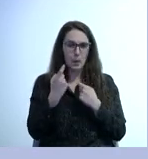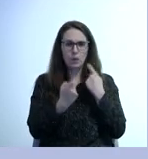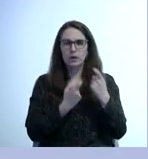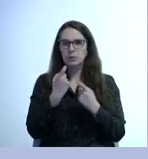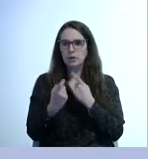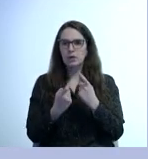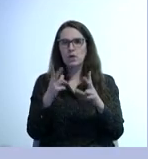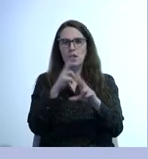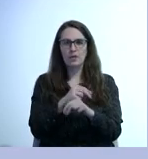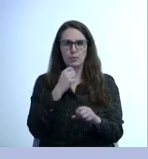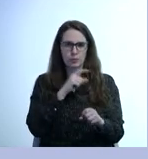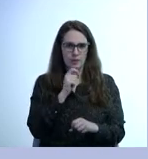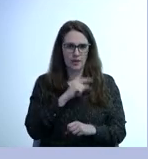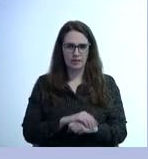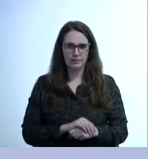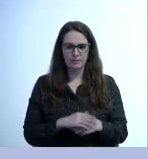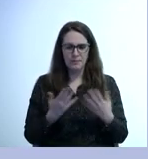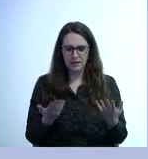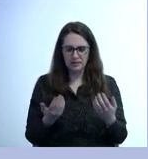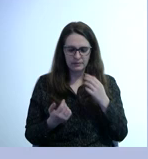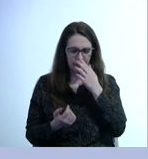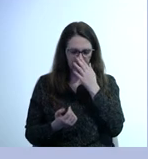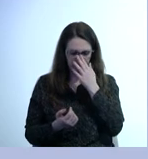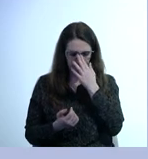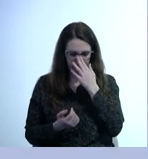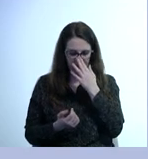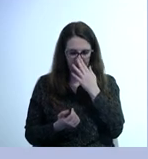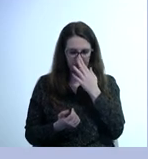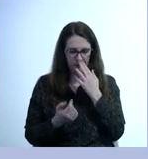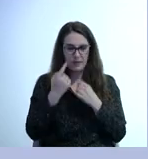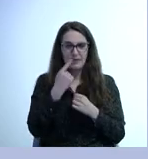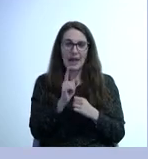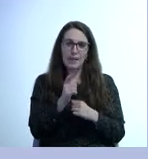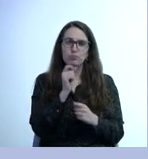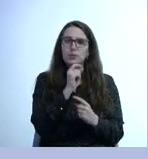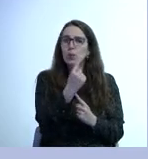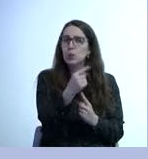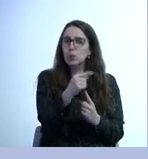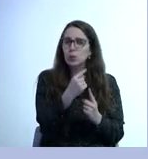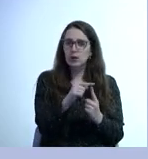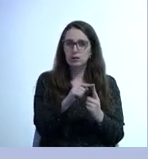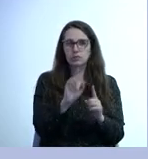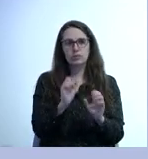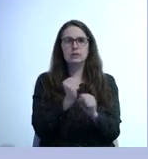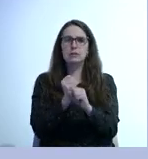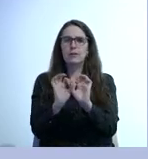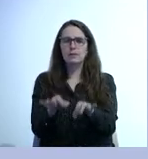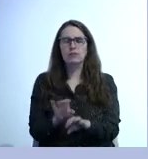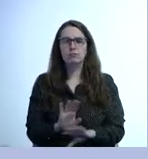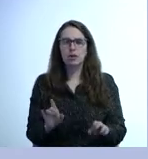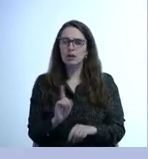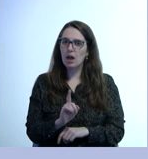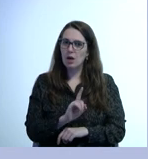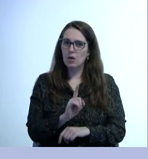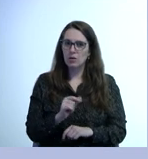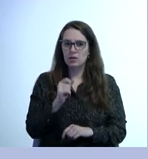por uma possibilidade, mas sempre com o entendimento de que, de facto, é uma possibilidade. Ou seja, o Niels Bohr, por exemplo, costumava dizer